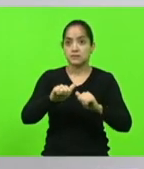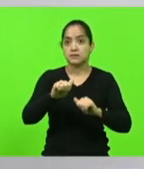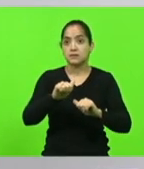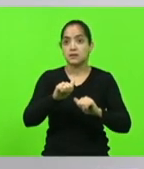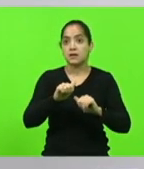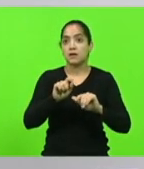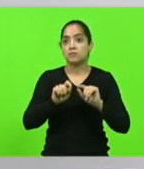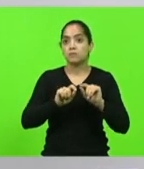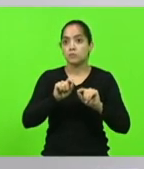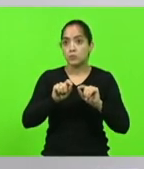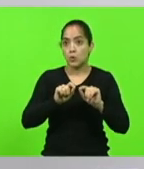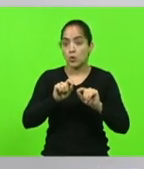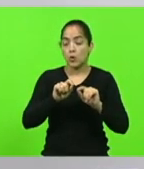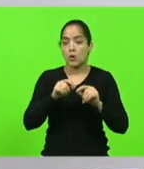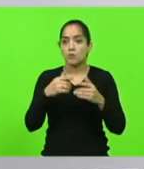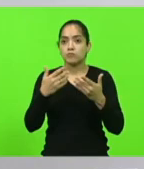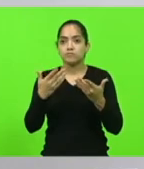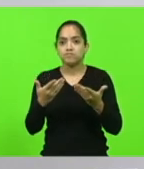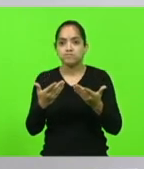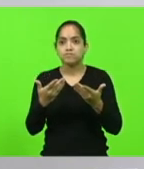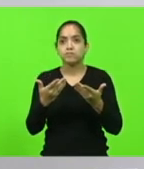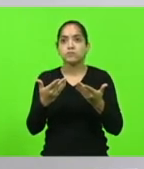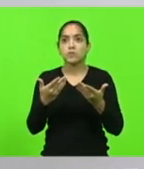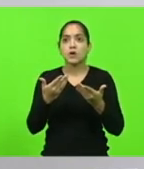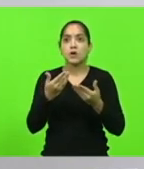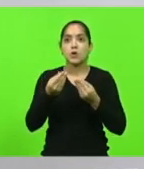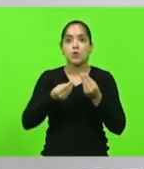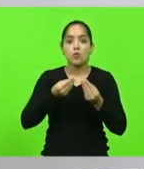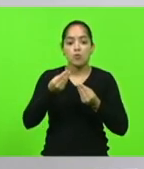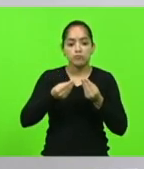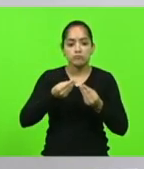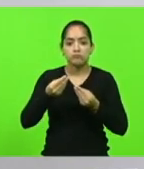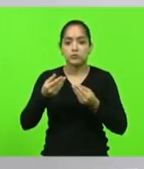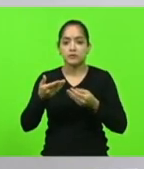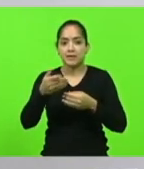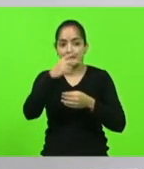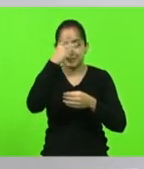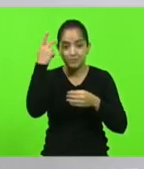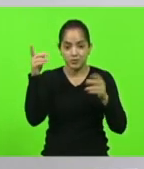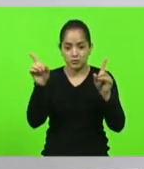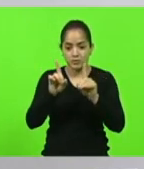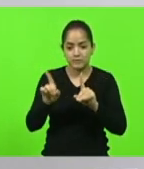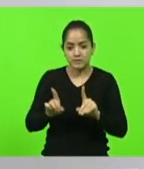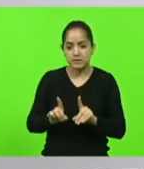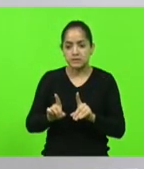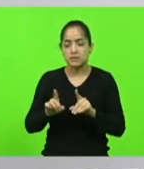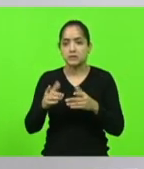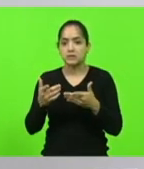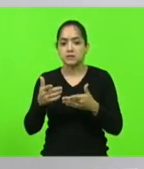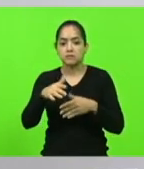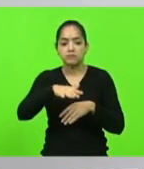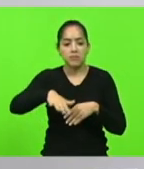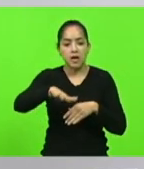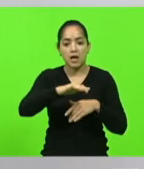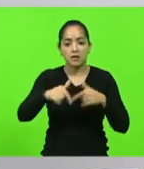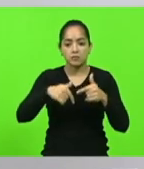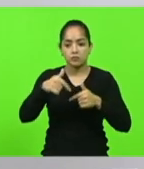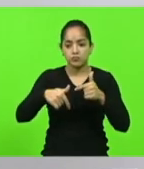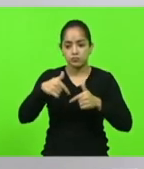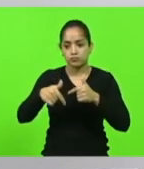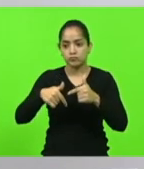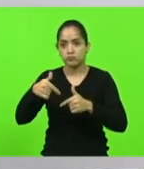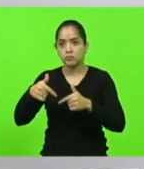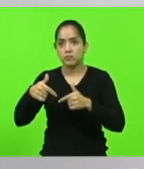respeito de como absorver as pessoas com deficiência no mercado de trabalho e um preparo